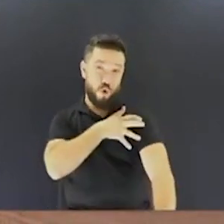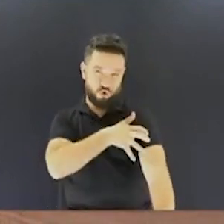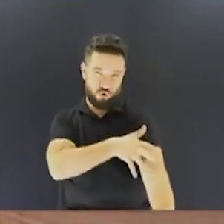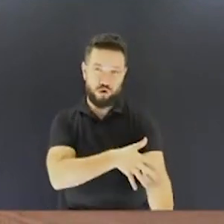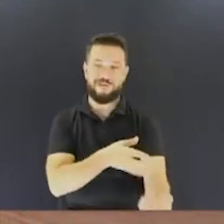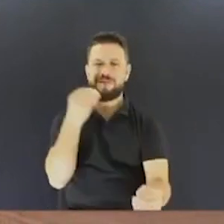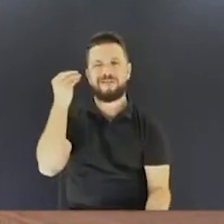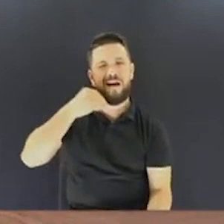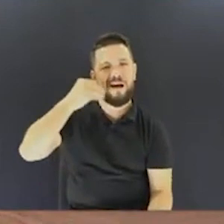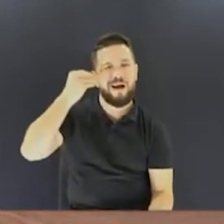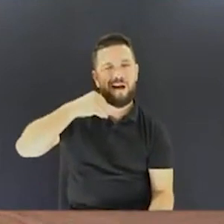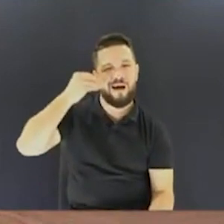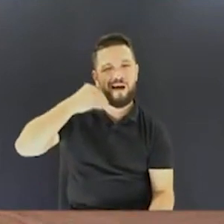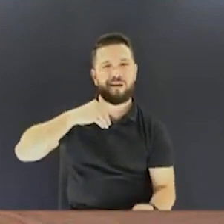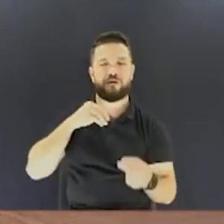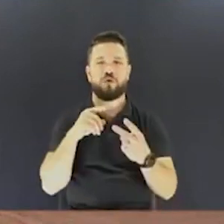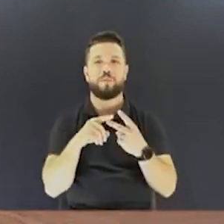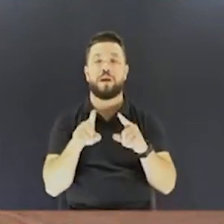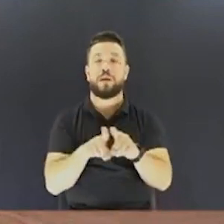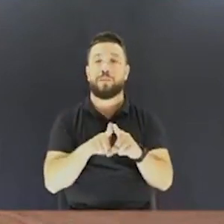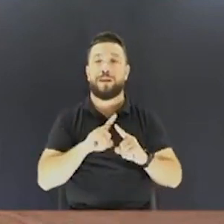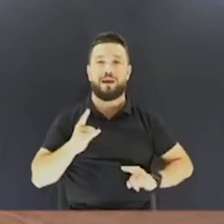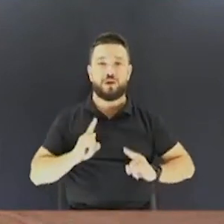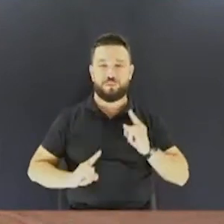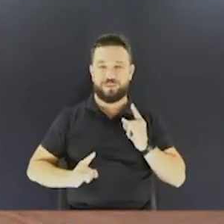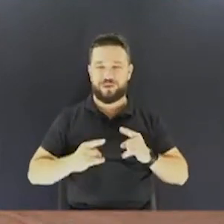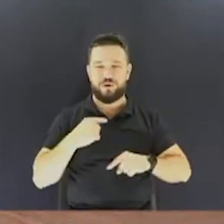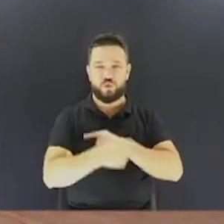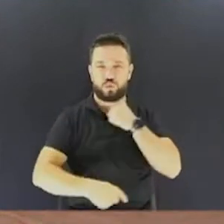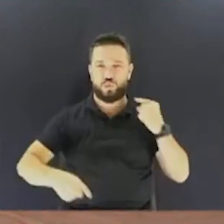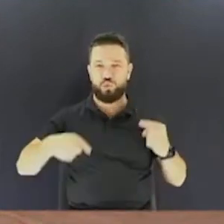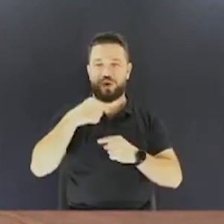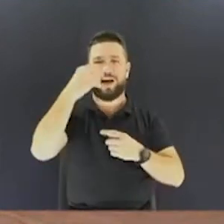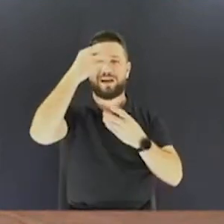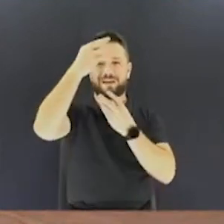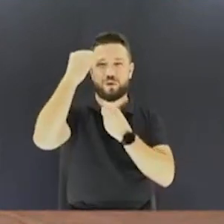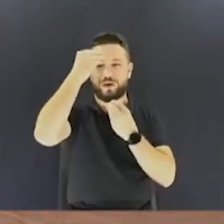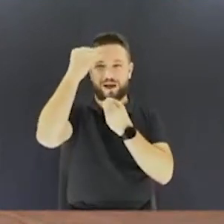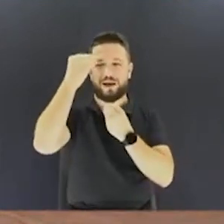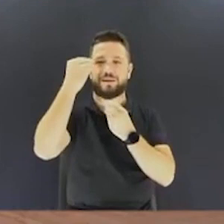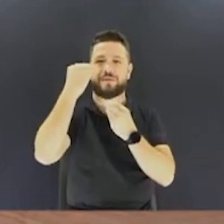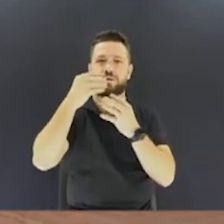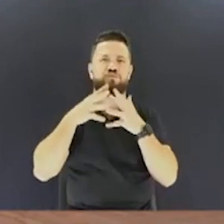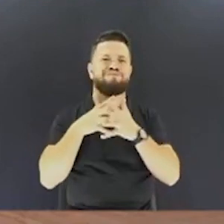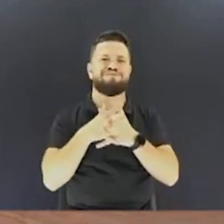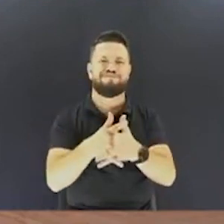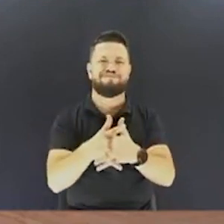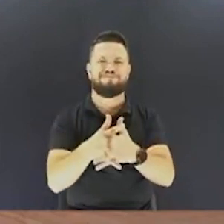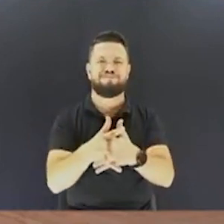hipogonadismo, baixa produção de hormônios sexuais, e obesidade mórbida, dificuldades de aprendizagem, dentre